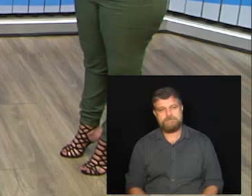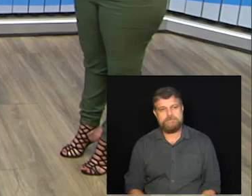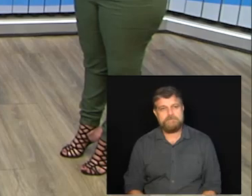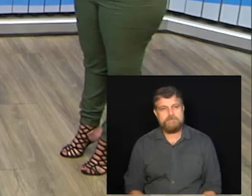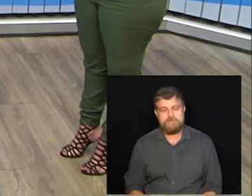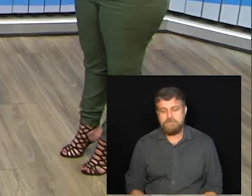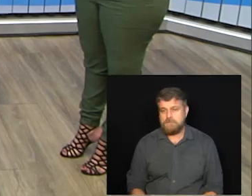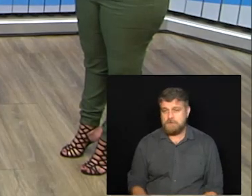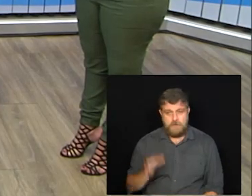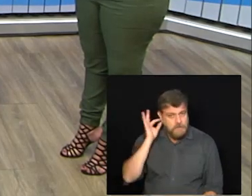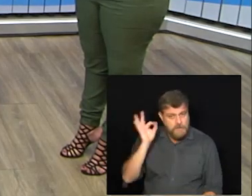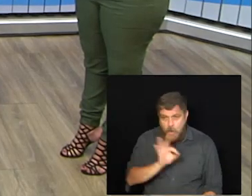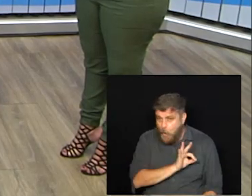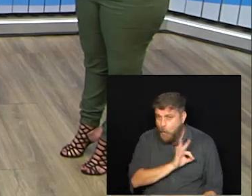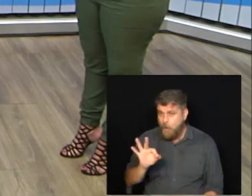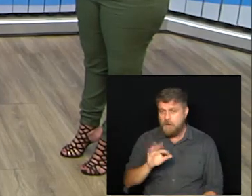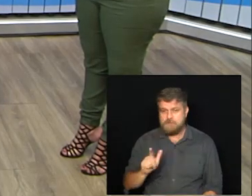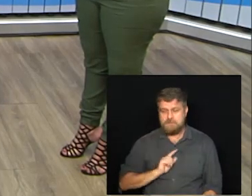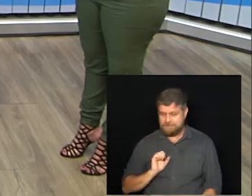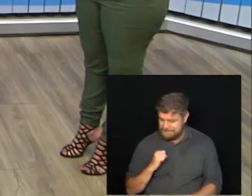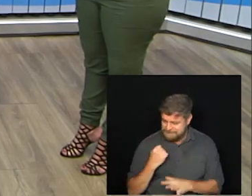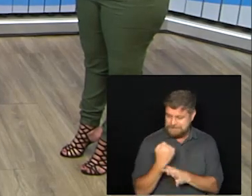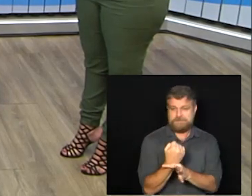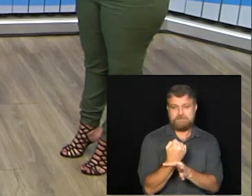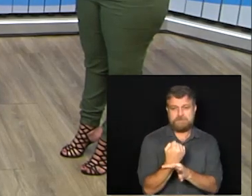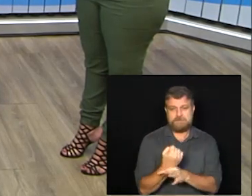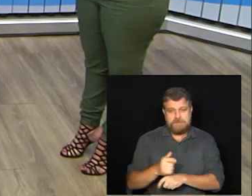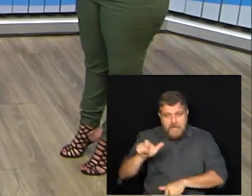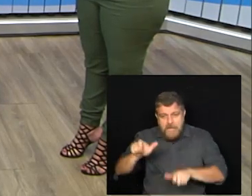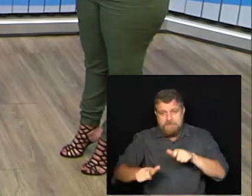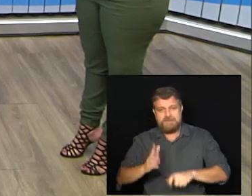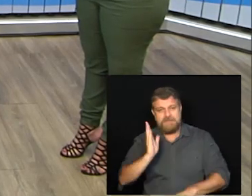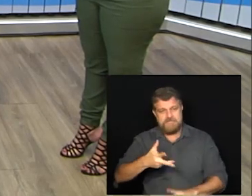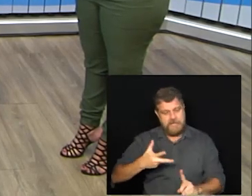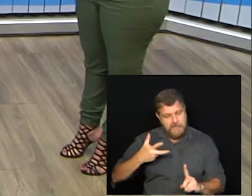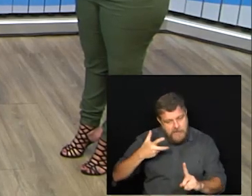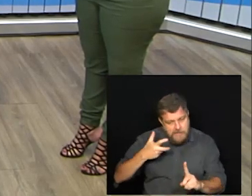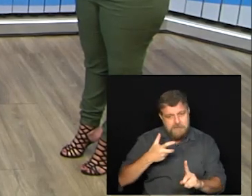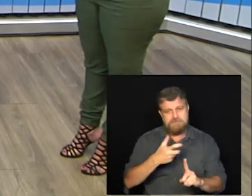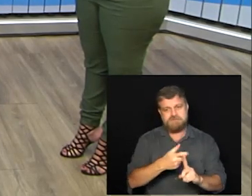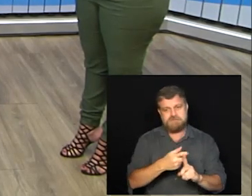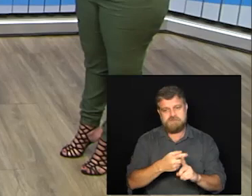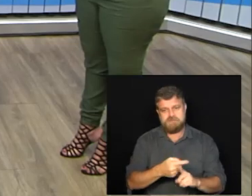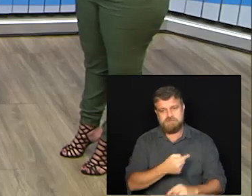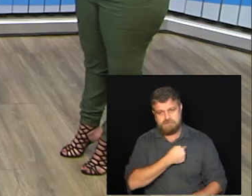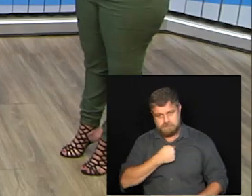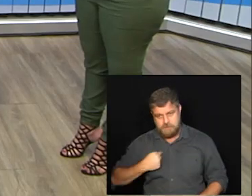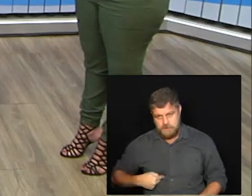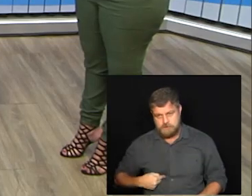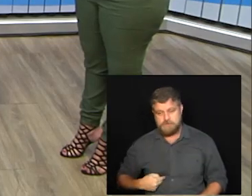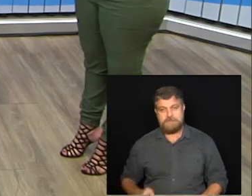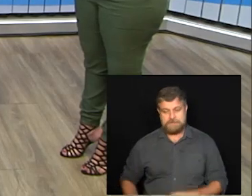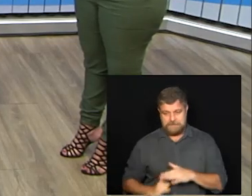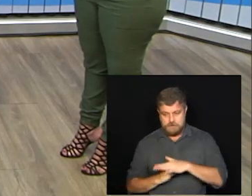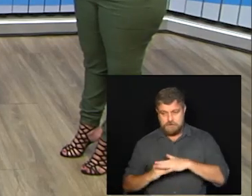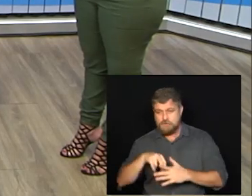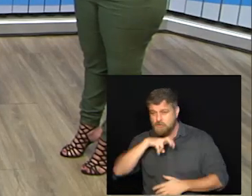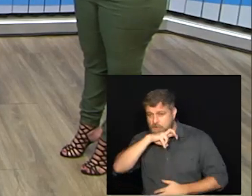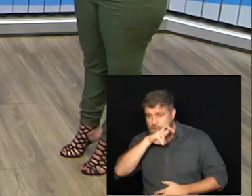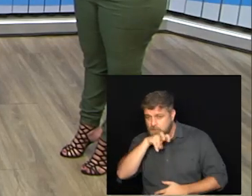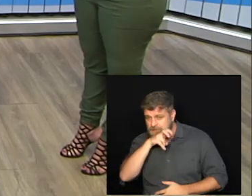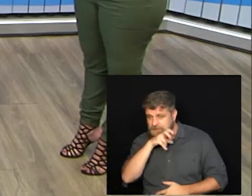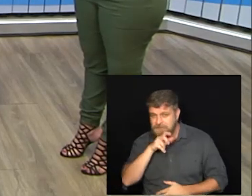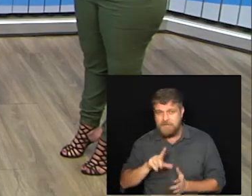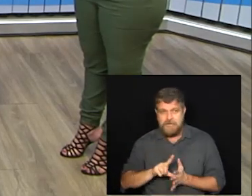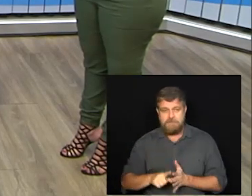Uma ótima notícia que traz uma segurança, né, para as pessoas que já tomaram a vacina da Coronavac, que estão imunizadas depois